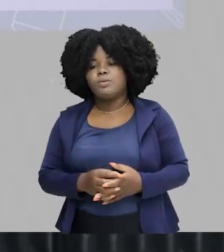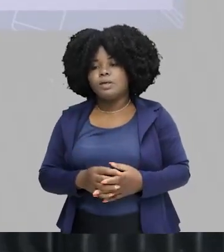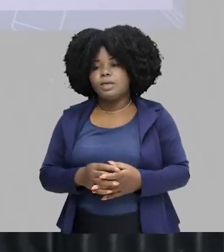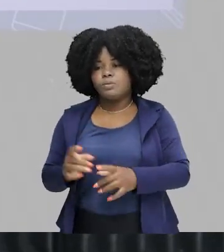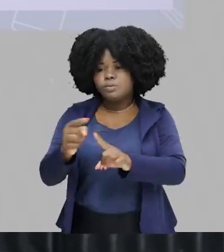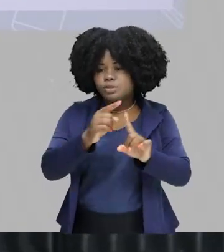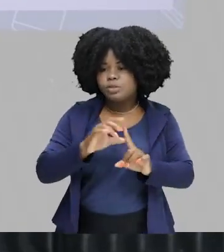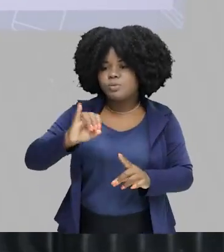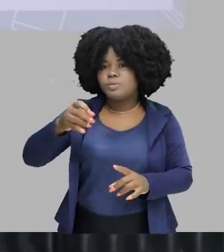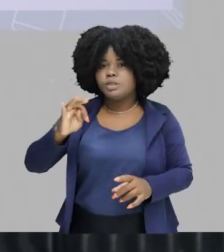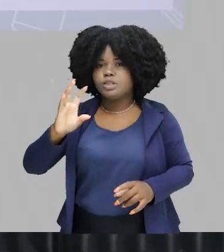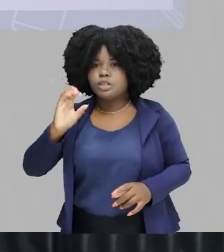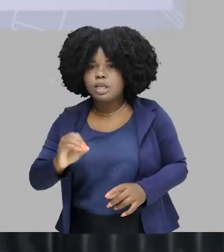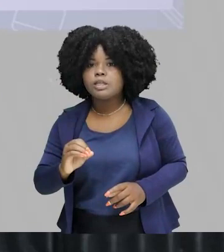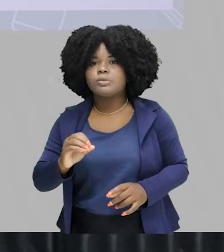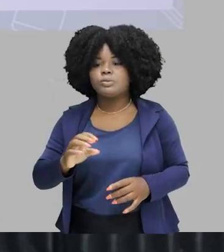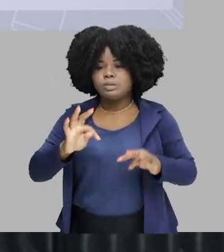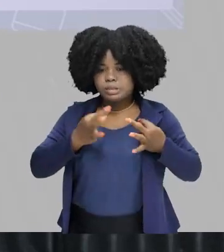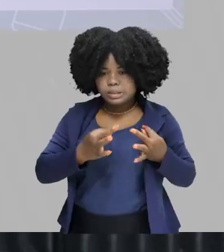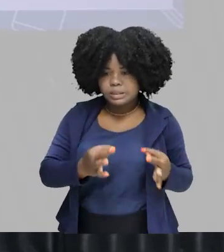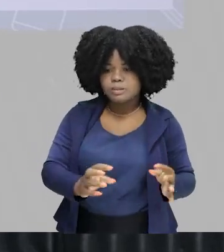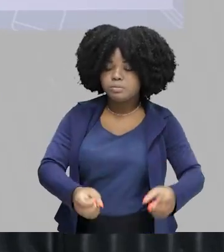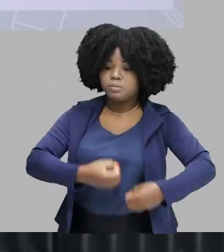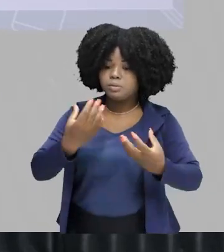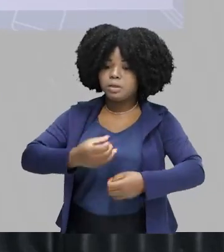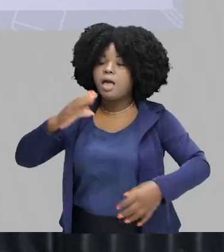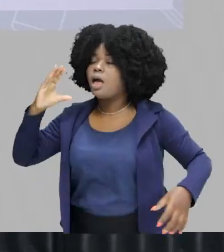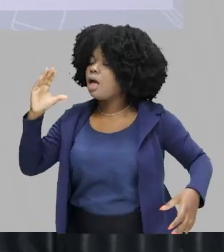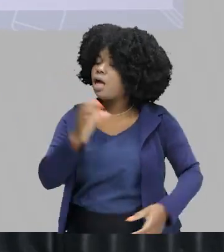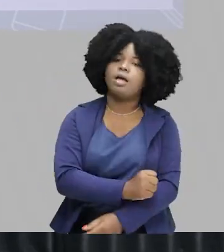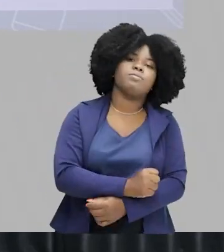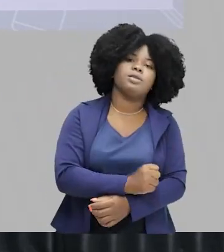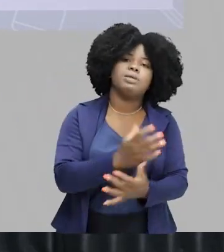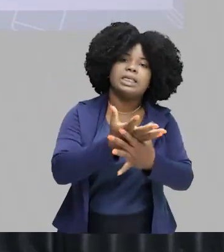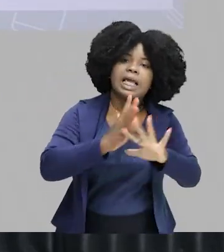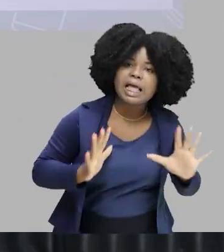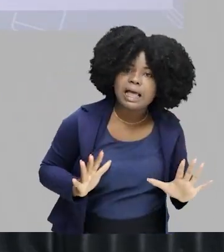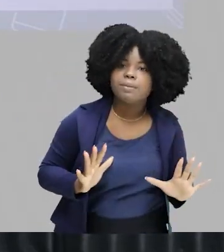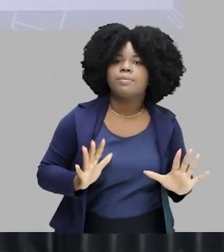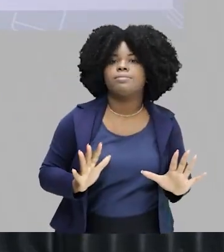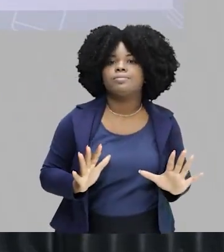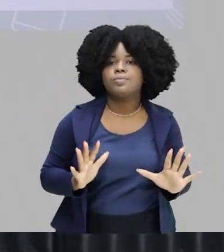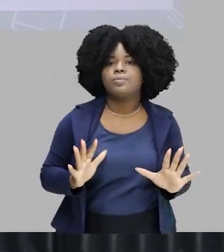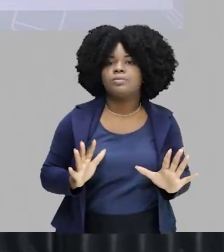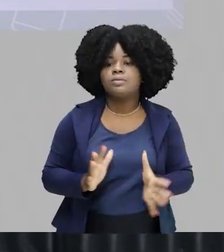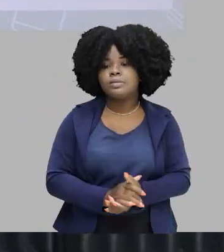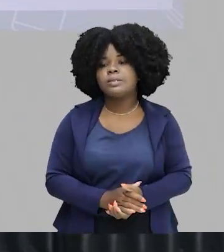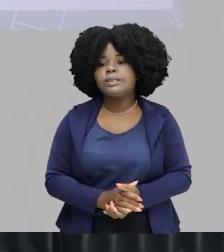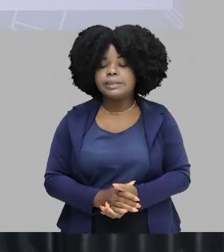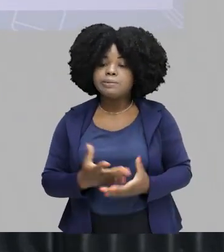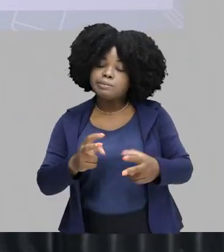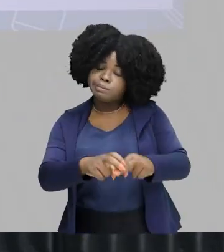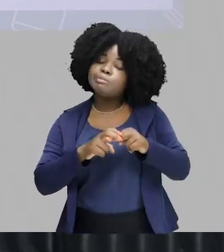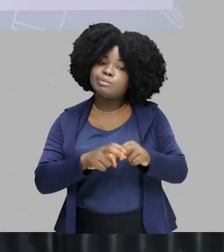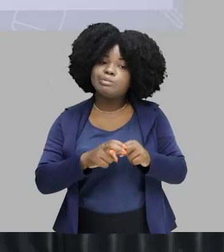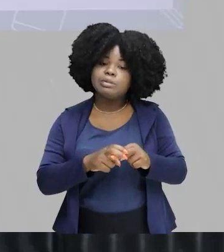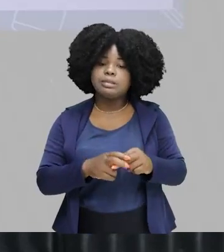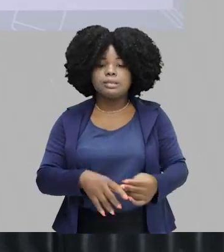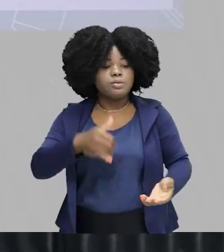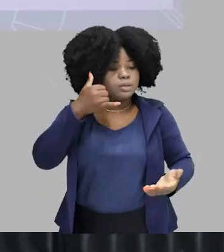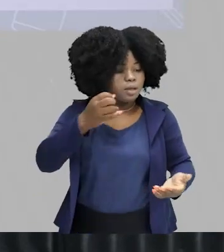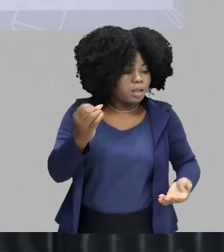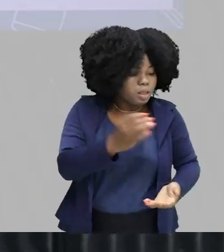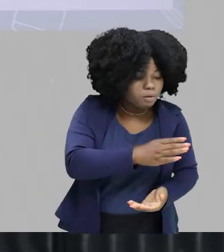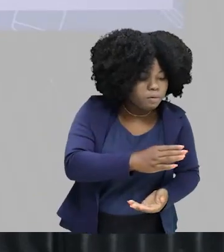consome, eles já são produzidos para serem rapidamente superados. E aí, por isso que mal lança um iPhone ou um